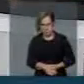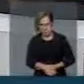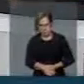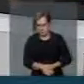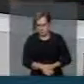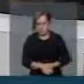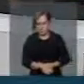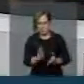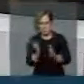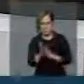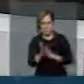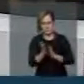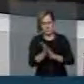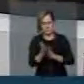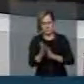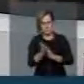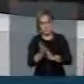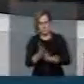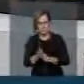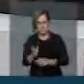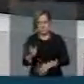pelo pronunciamento